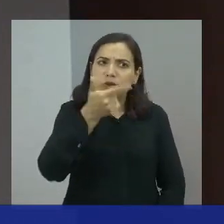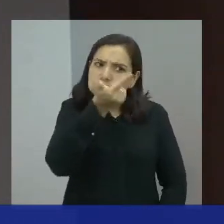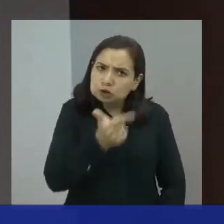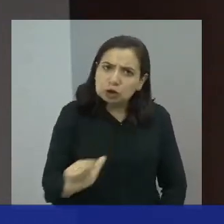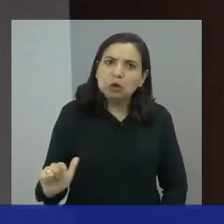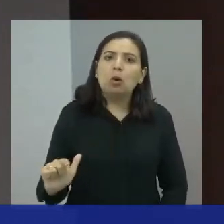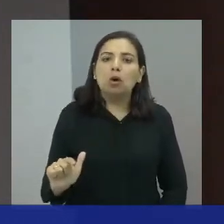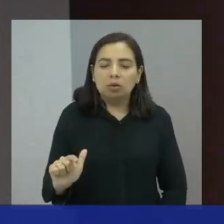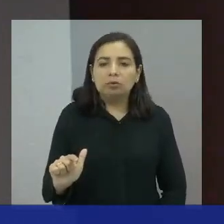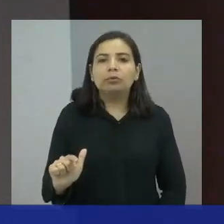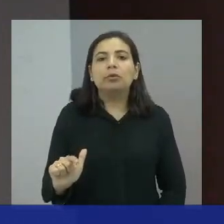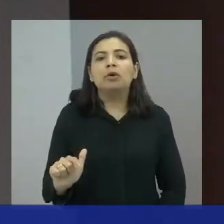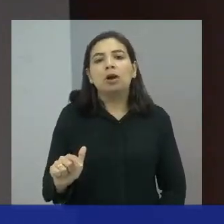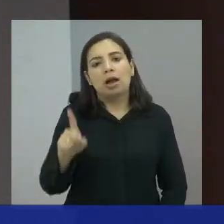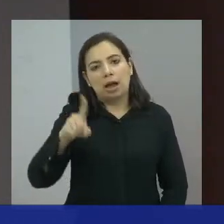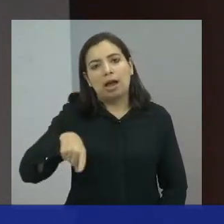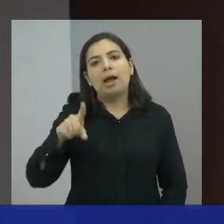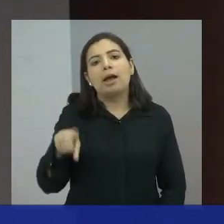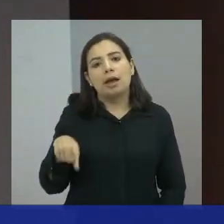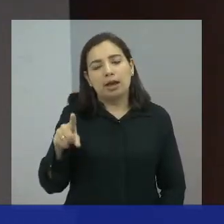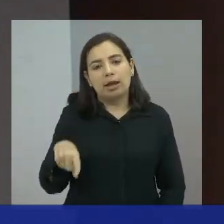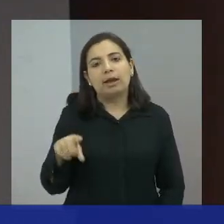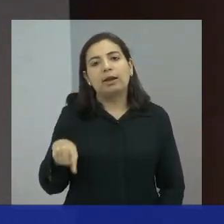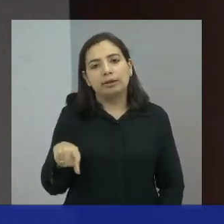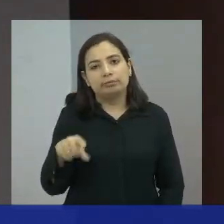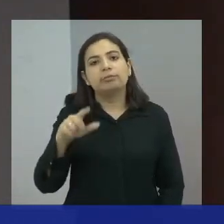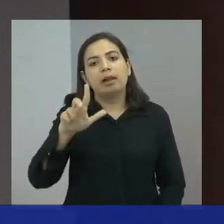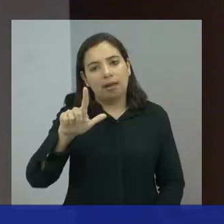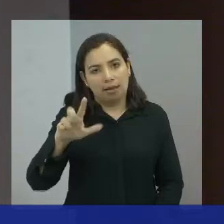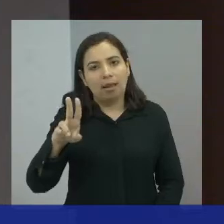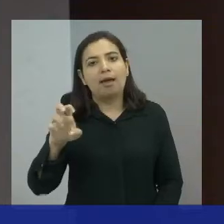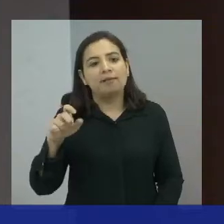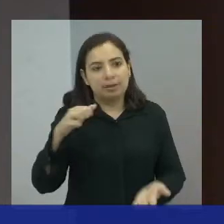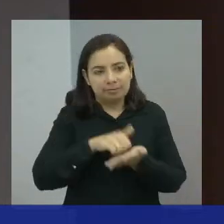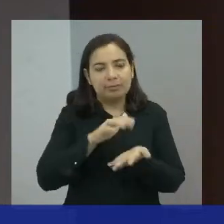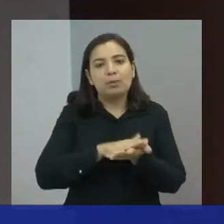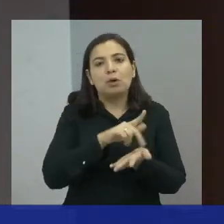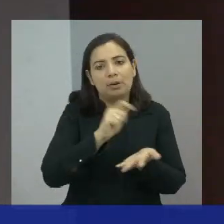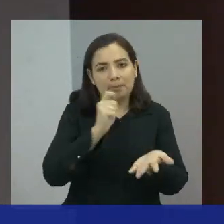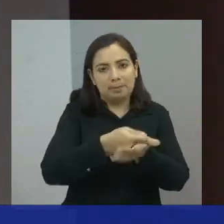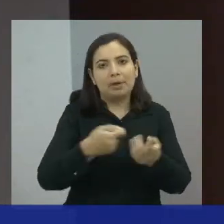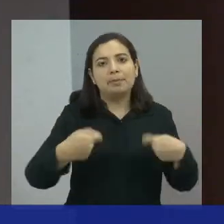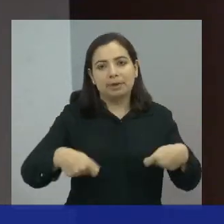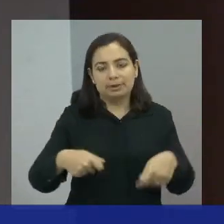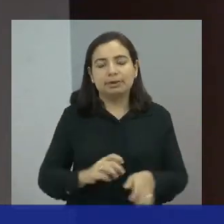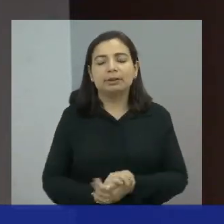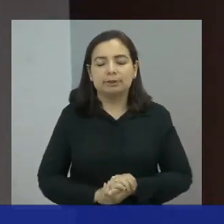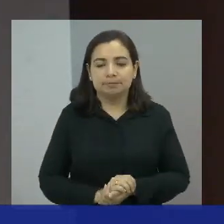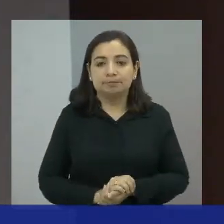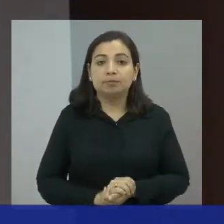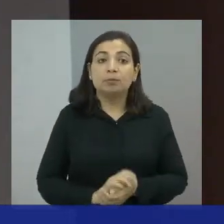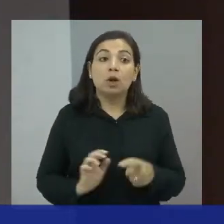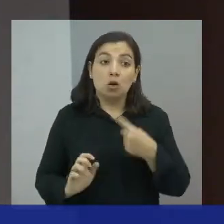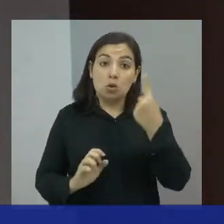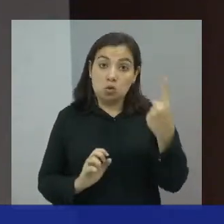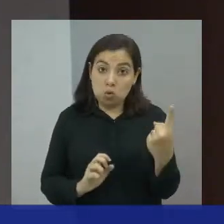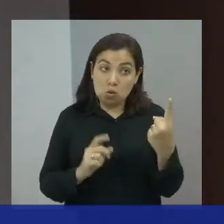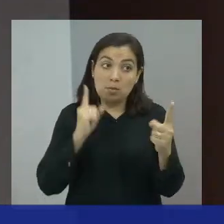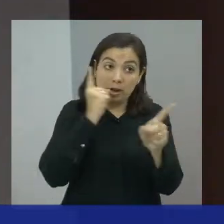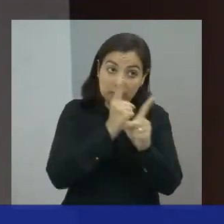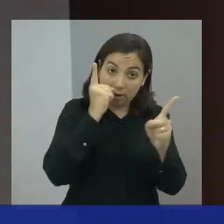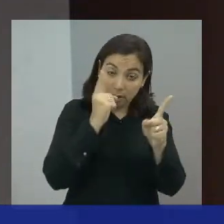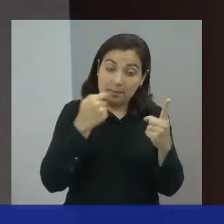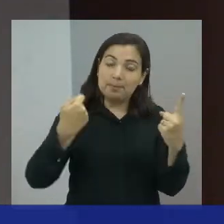de infração será utilizado. Então, uma vez constatada a infração, foi